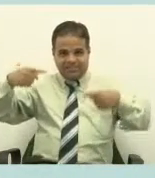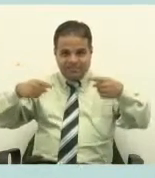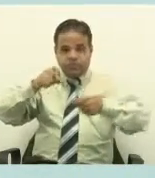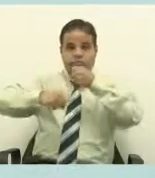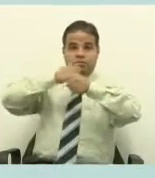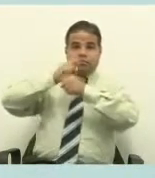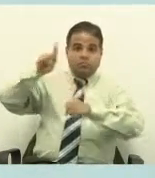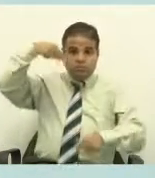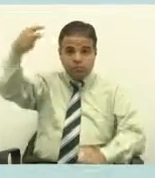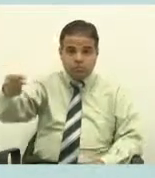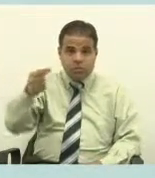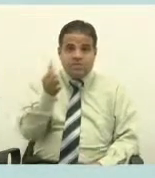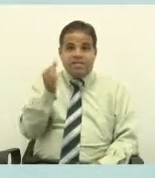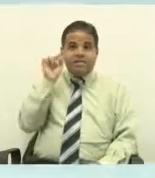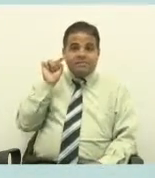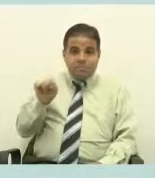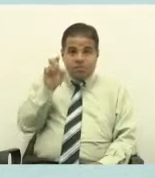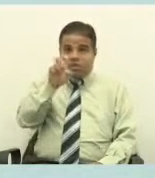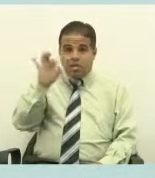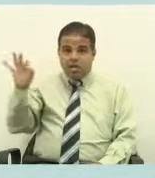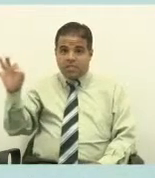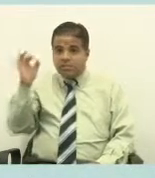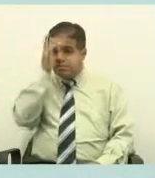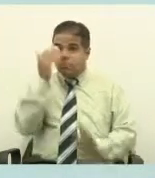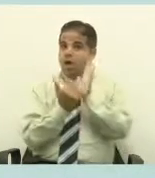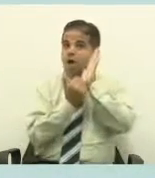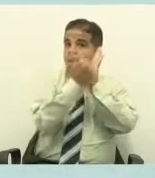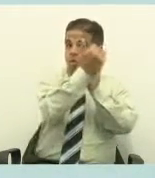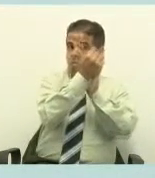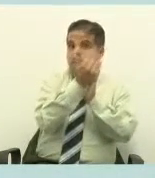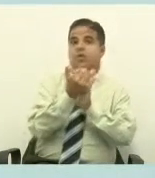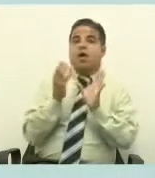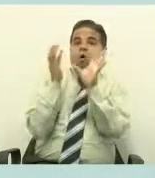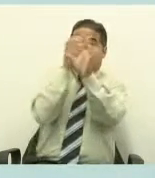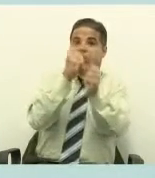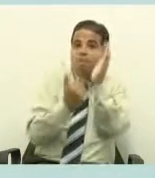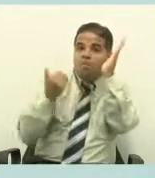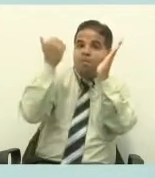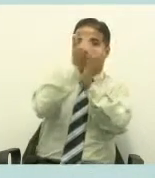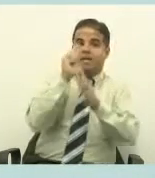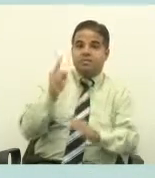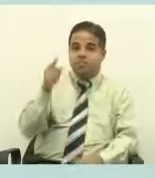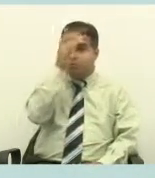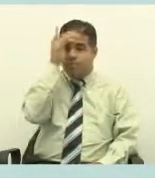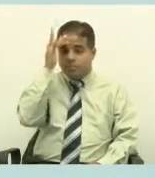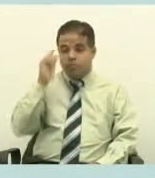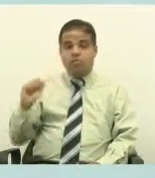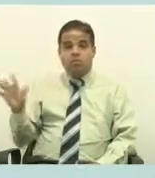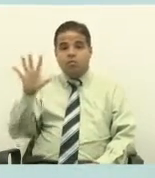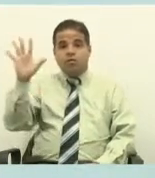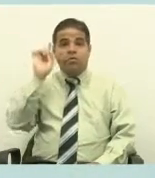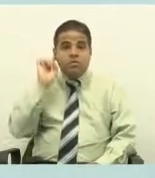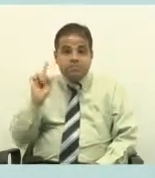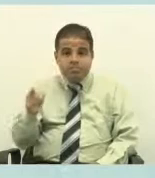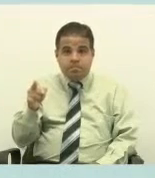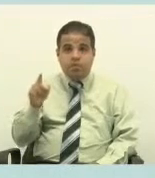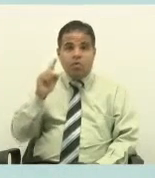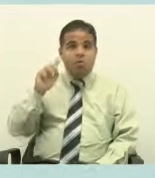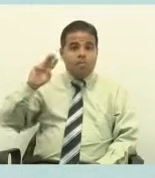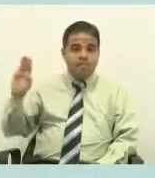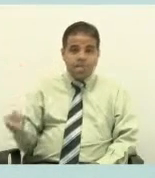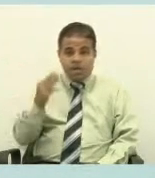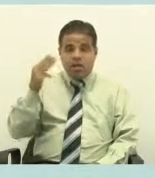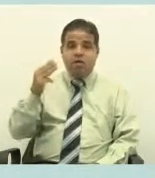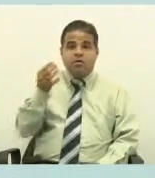vem, 6.500 pessoas, ou seja, um acréscimo de 1.000 pessoas, com um valor de